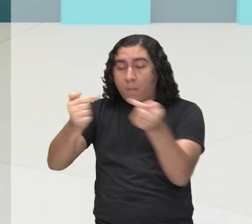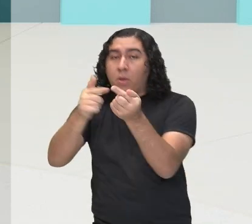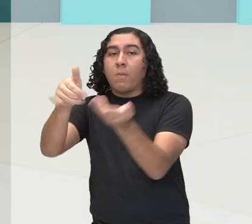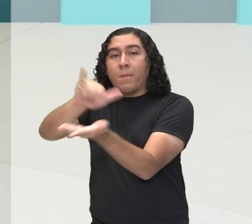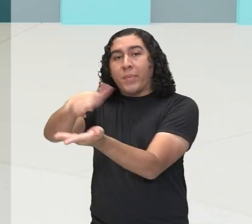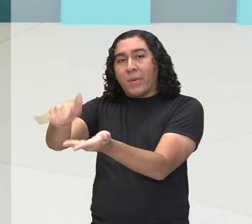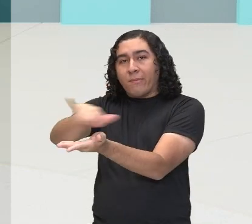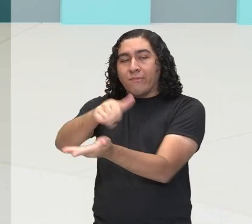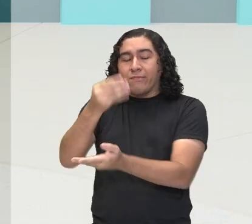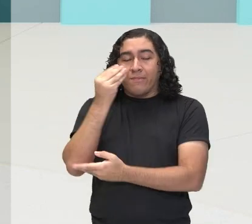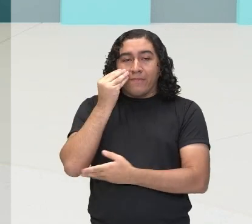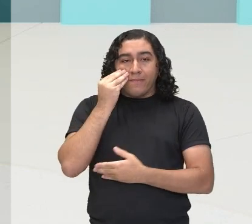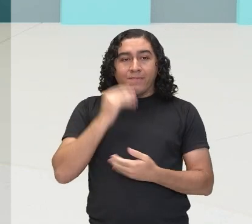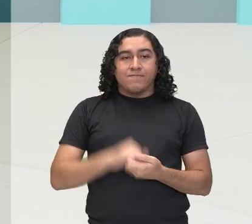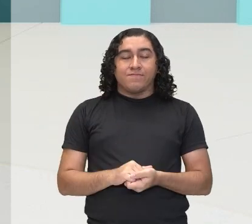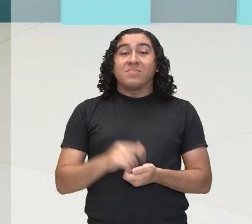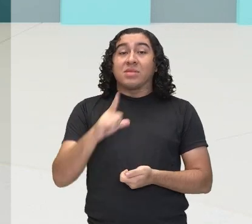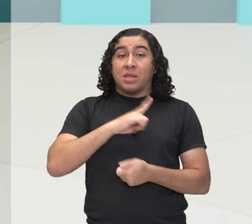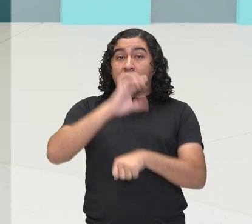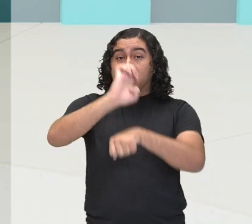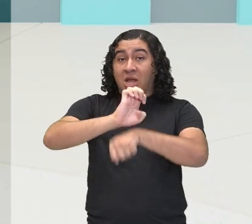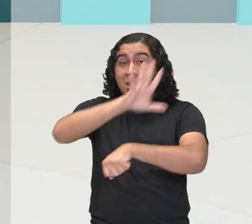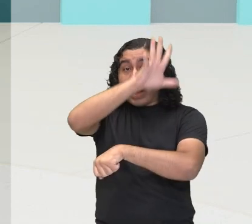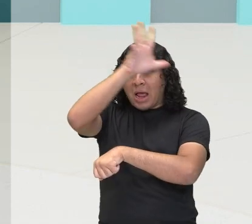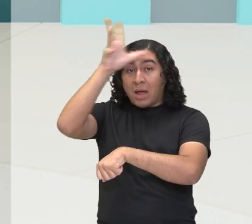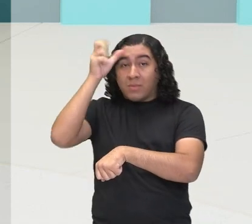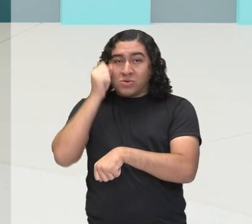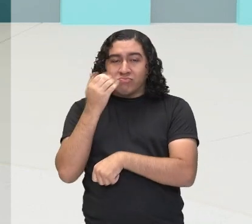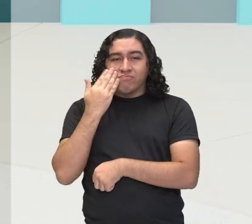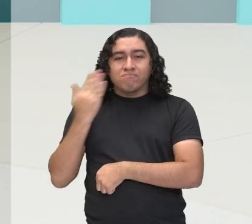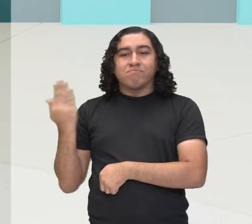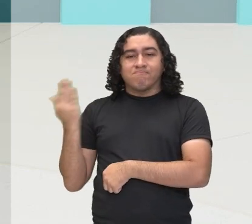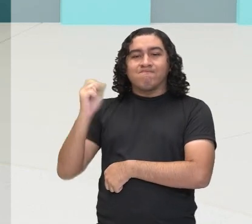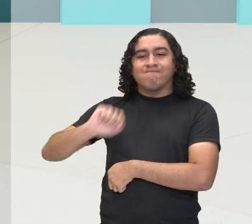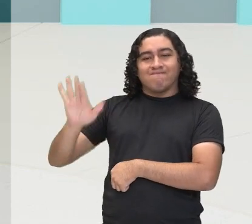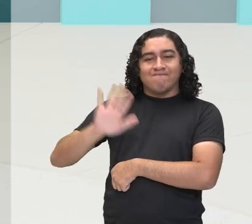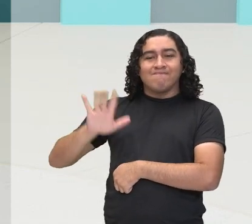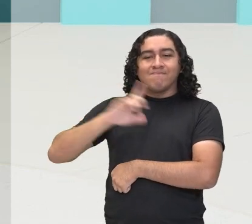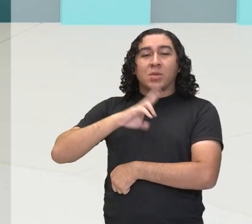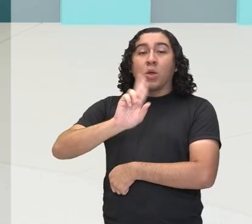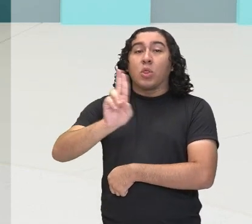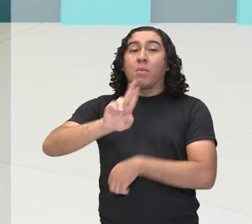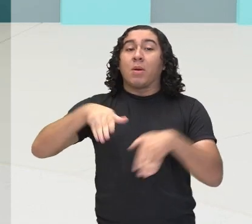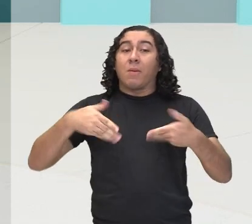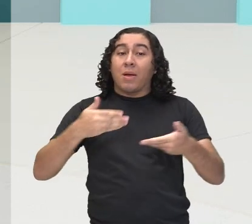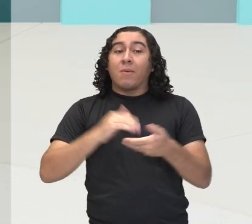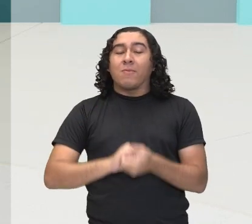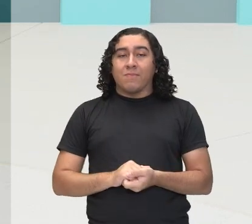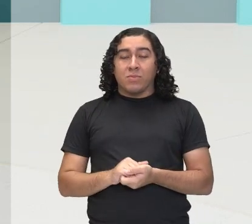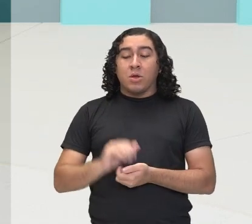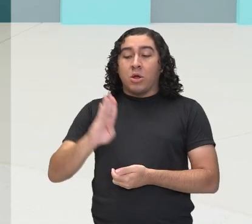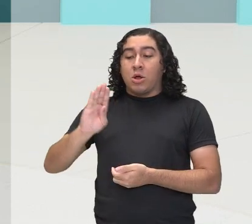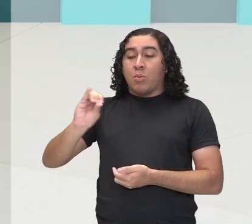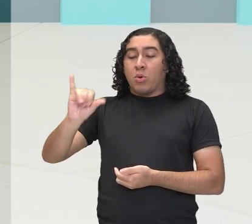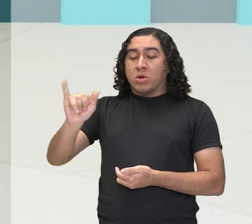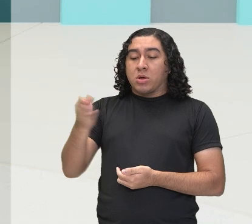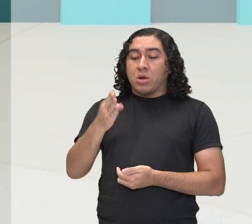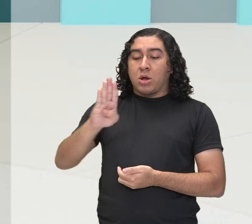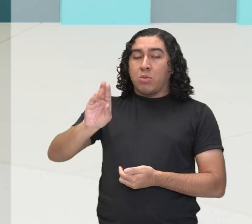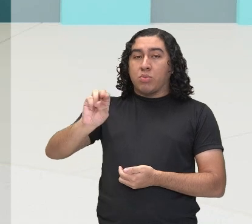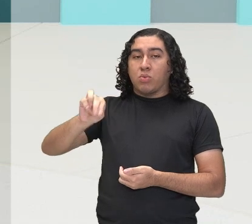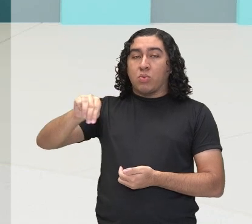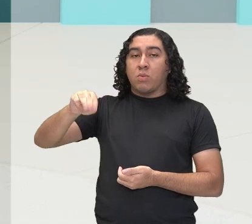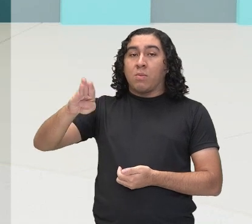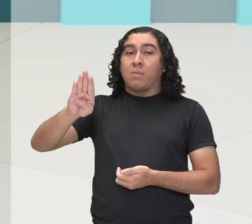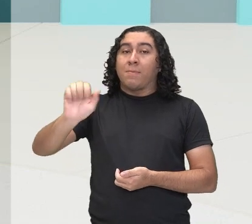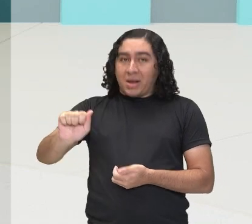estados. Aqui nós temos o Amazonas, como vocês podem ver, ele recebe o nome de boi-bumbá.